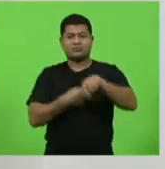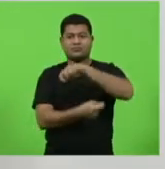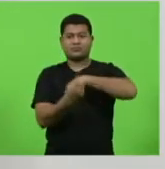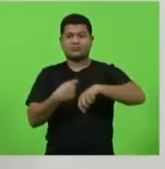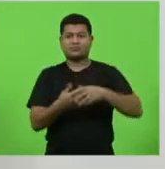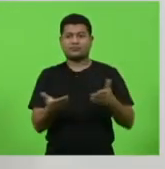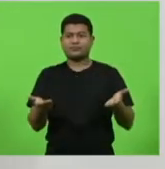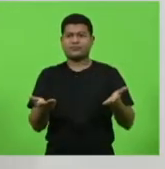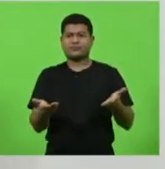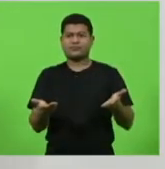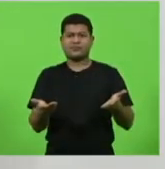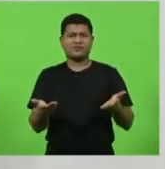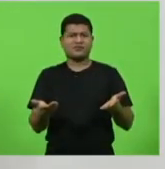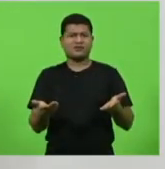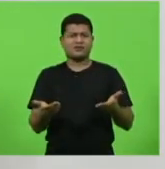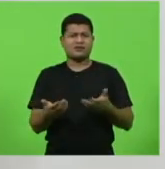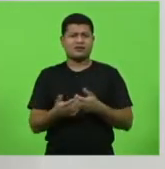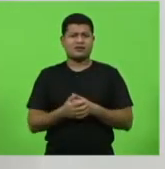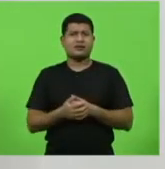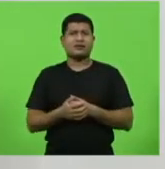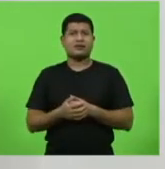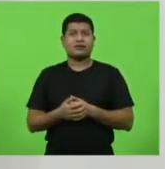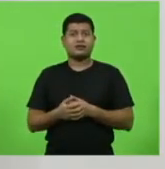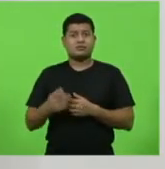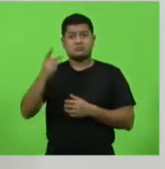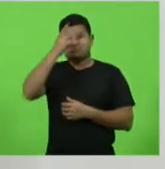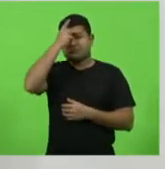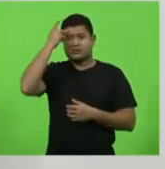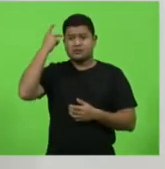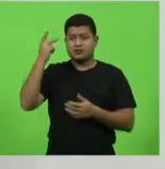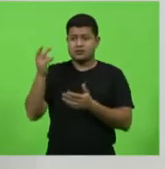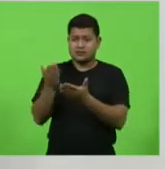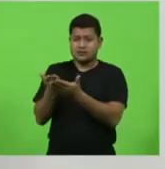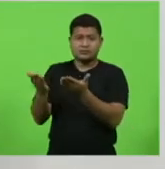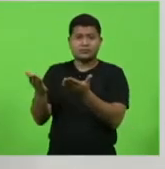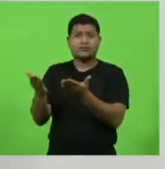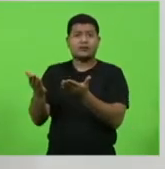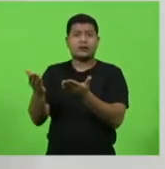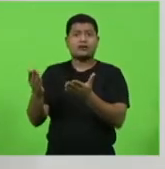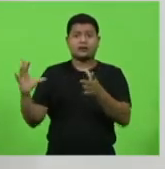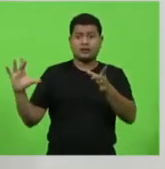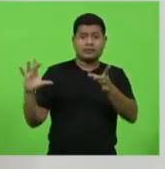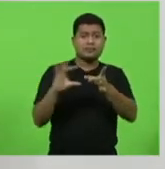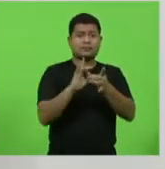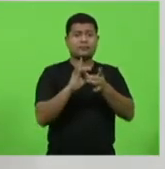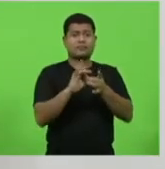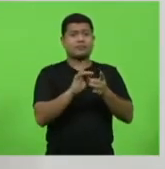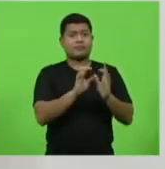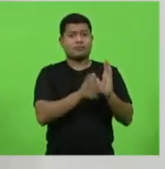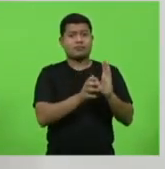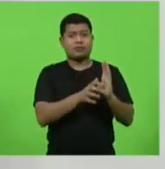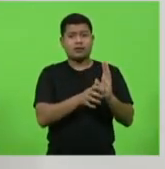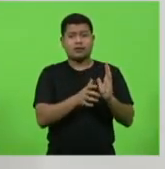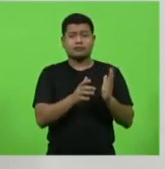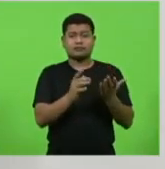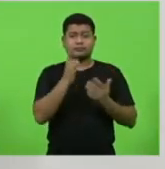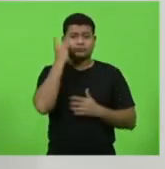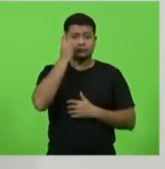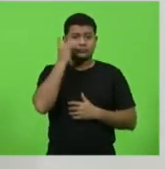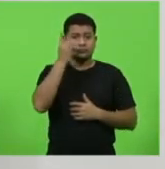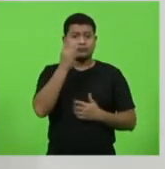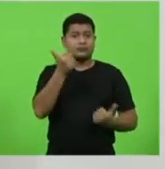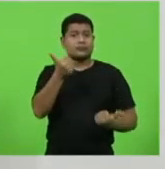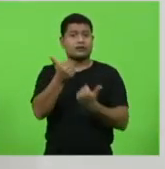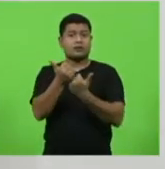político-administrativo de gente ligadas a partidos e deputados que apoiam